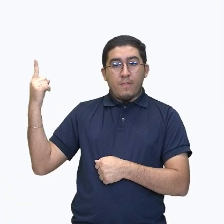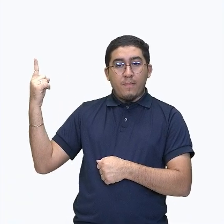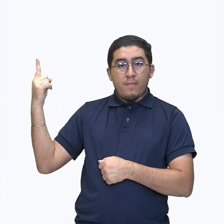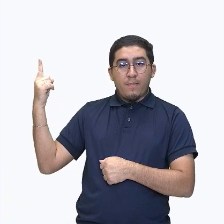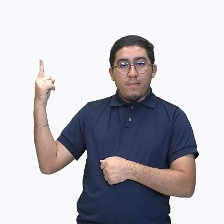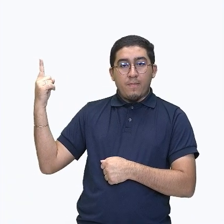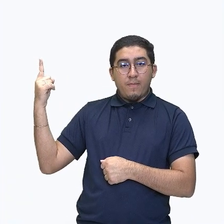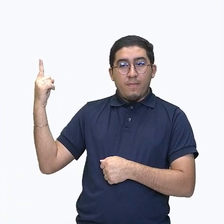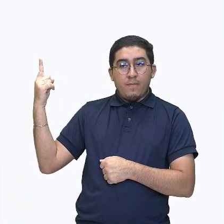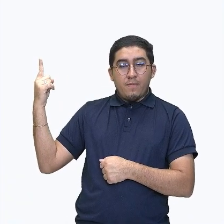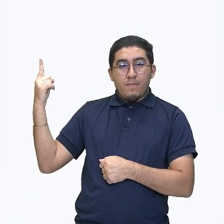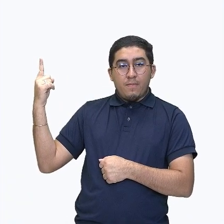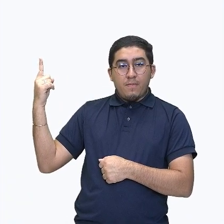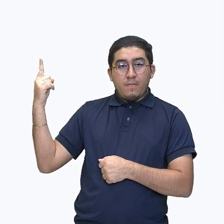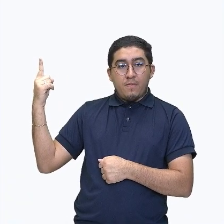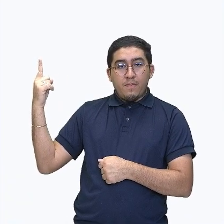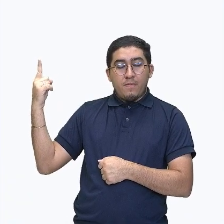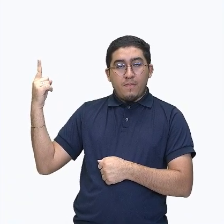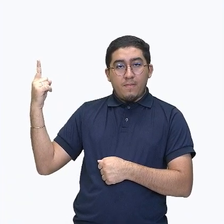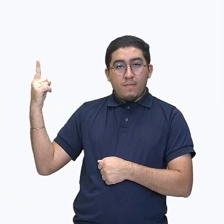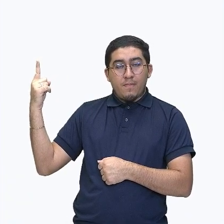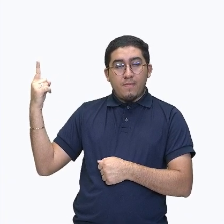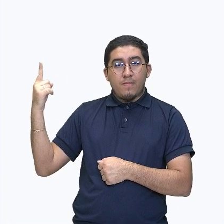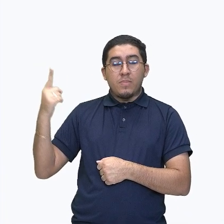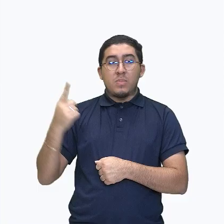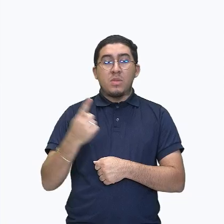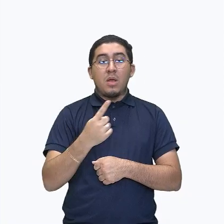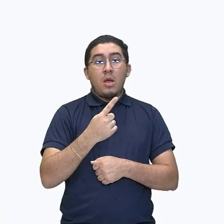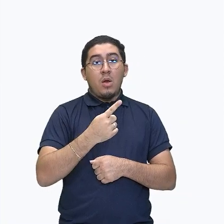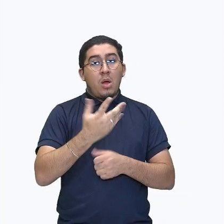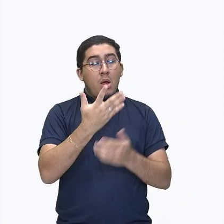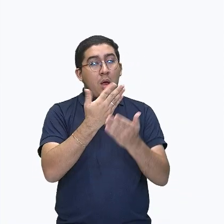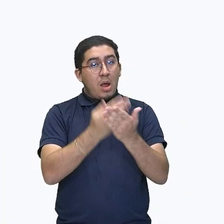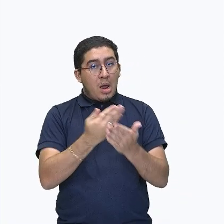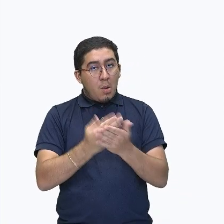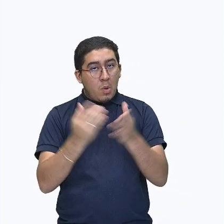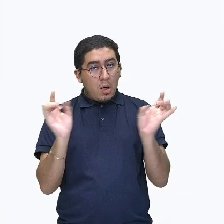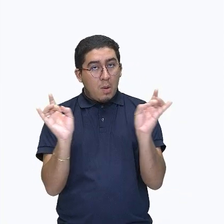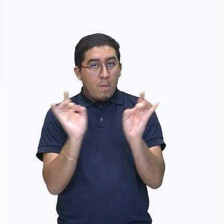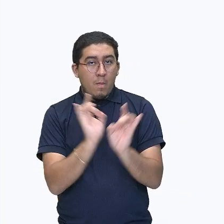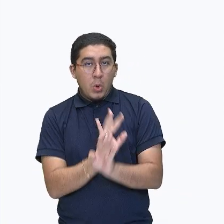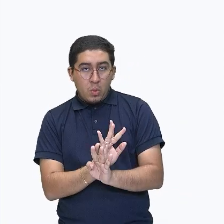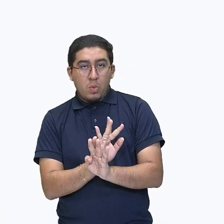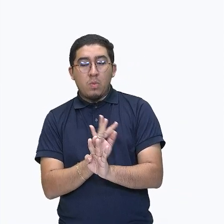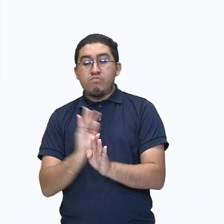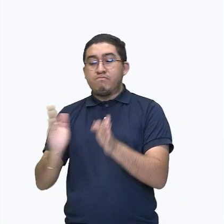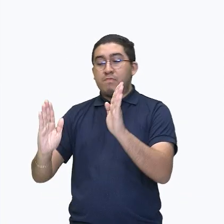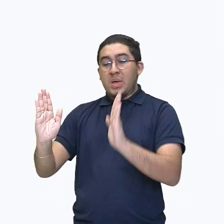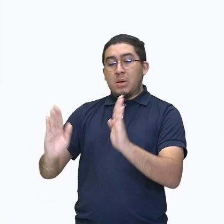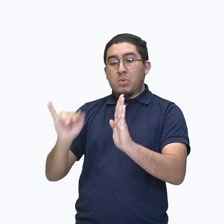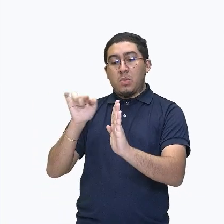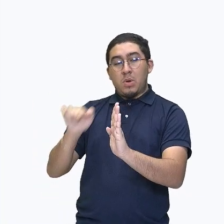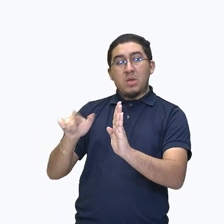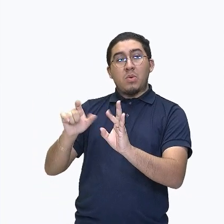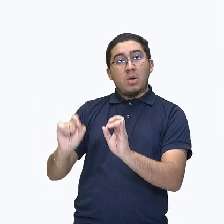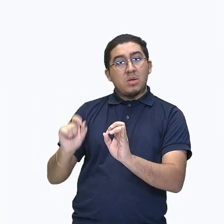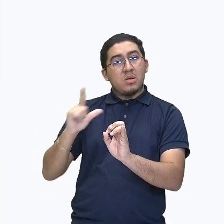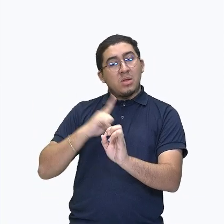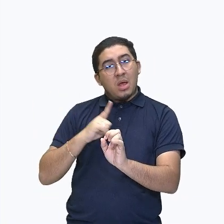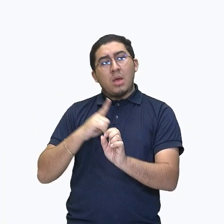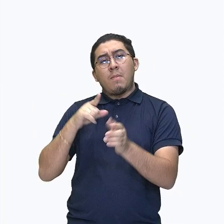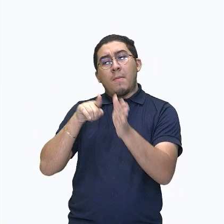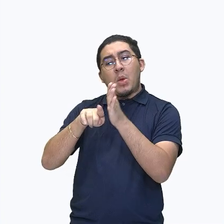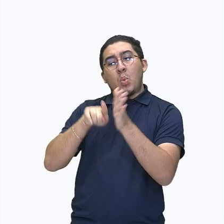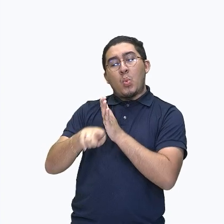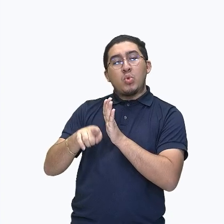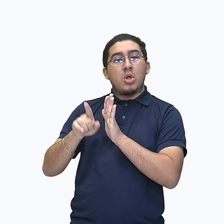É um momento após a exposição de conteúdos que tem como objetivo permitir aos estudantes esclarecer possíveis dúvidas sobre o